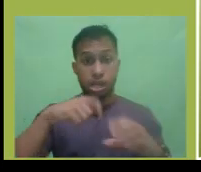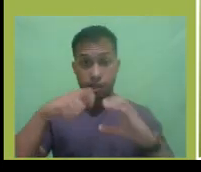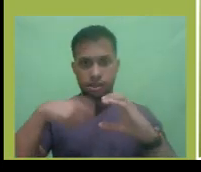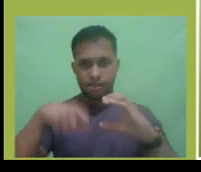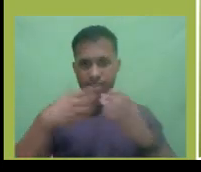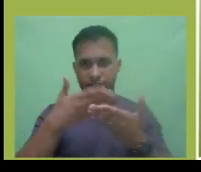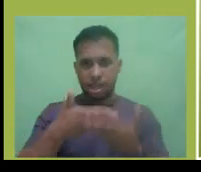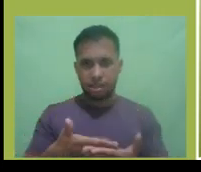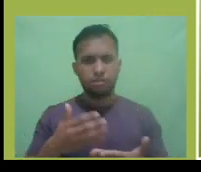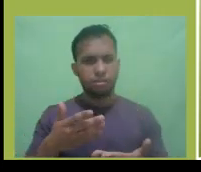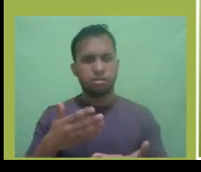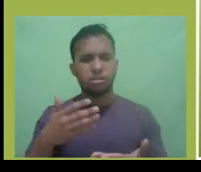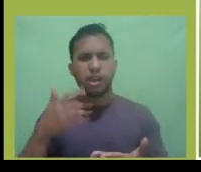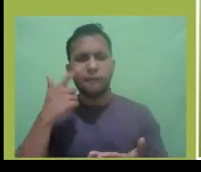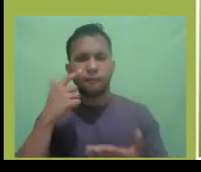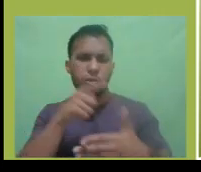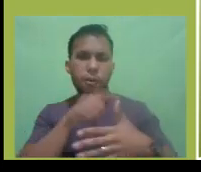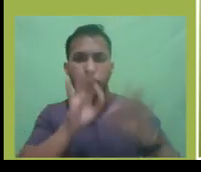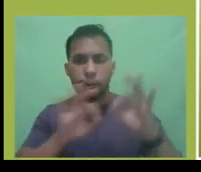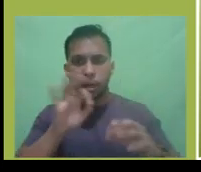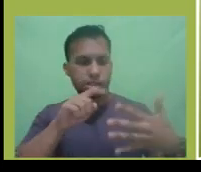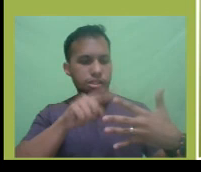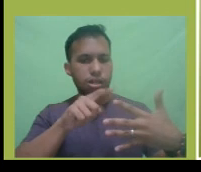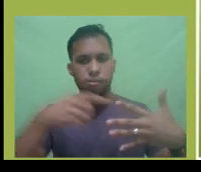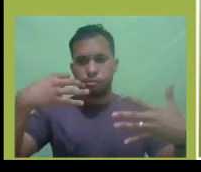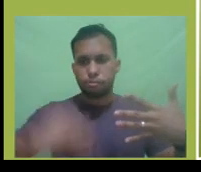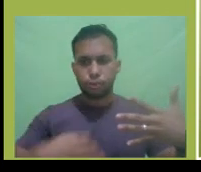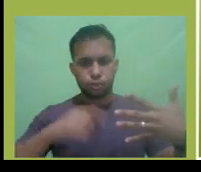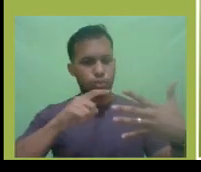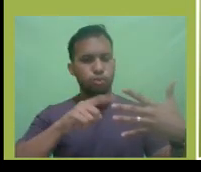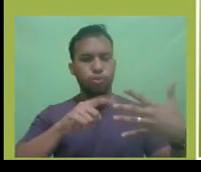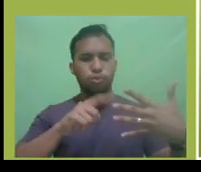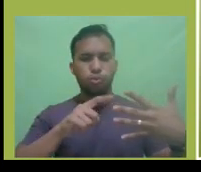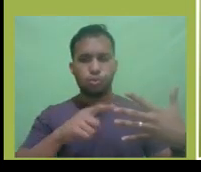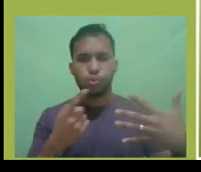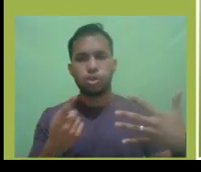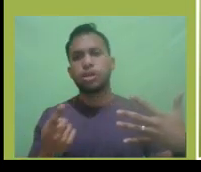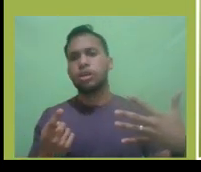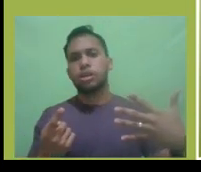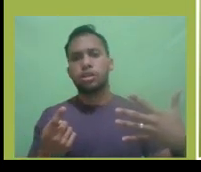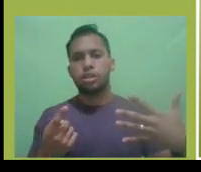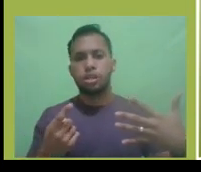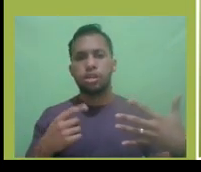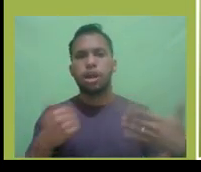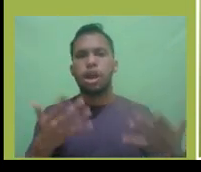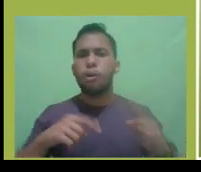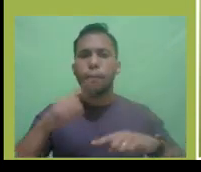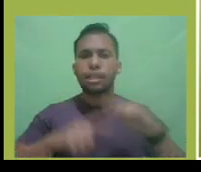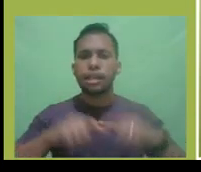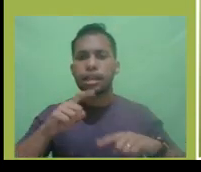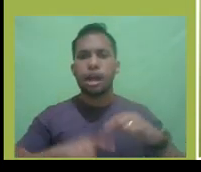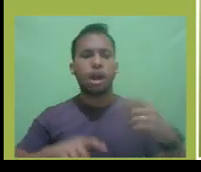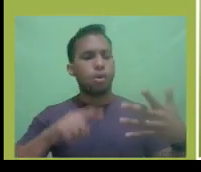você vai apresentar os seus resultados, definir quais são os resultados de fatos importantes para serem mostrados, ter